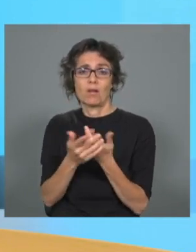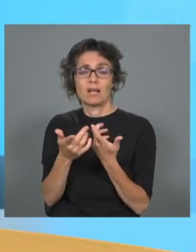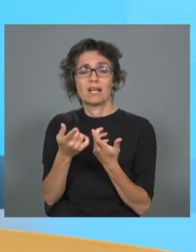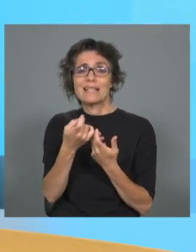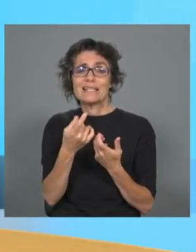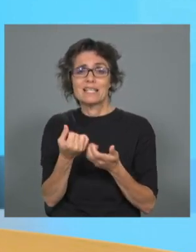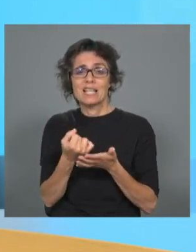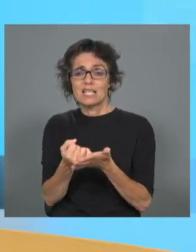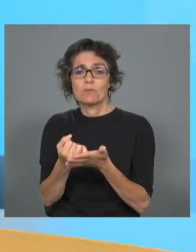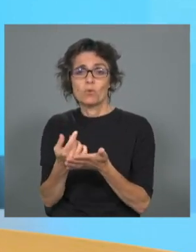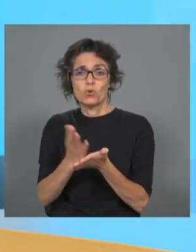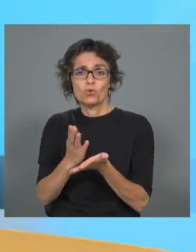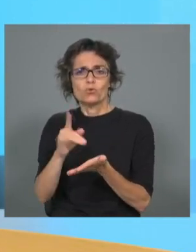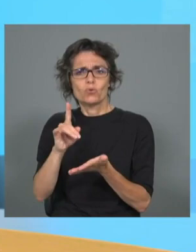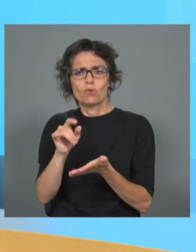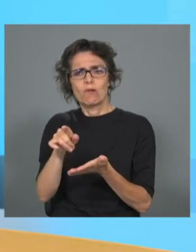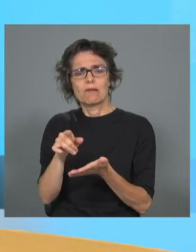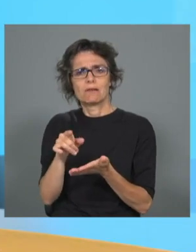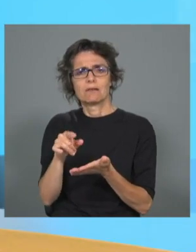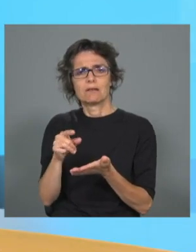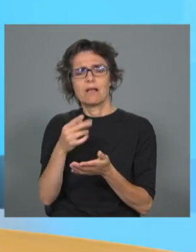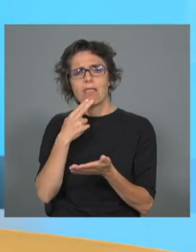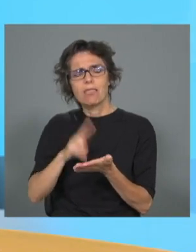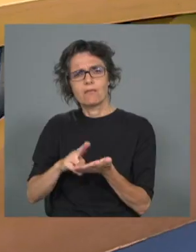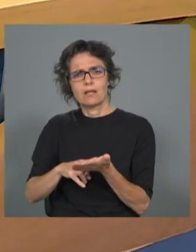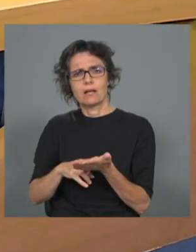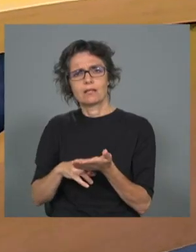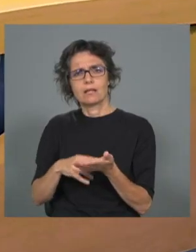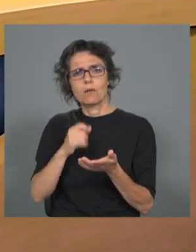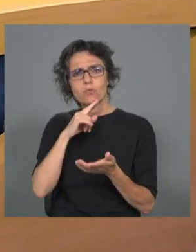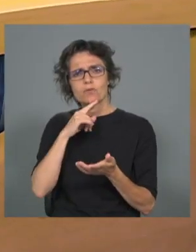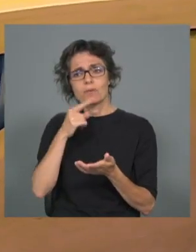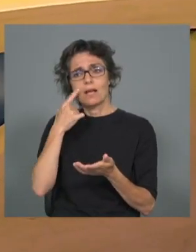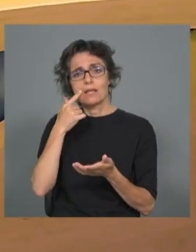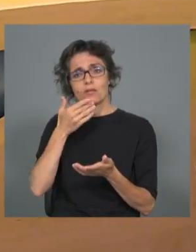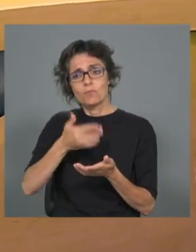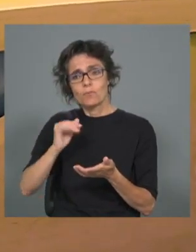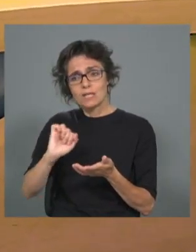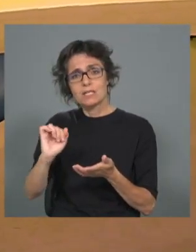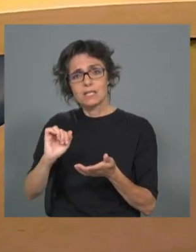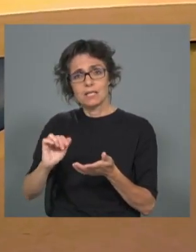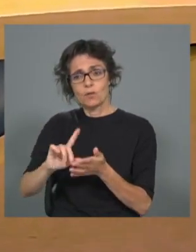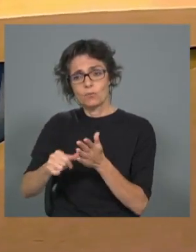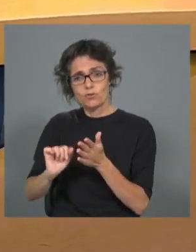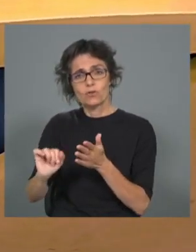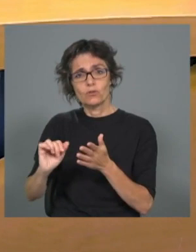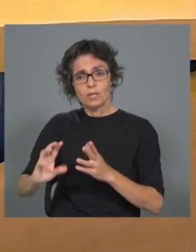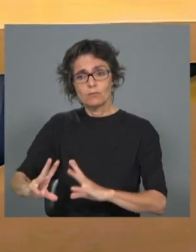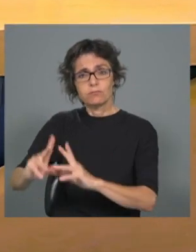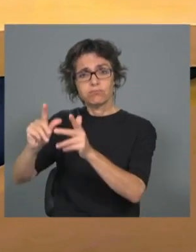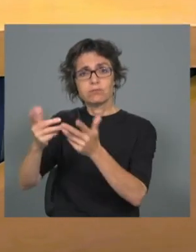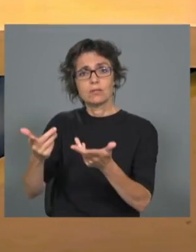se pode proporcionar uma área e um campo para que ele próprio possa desenvolver um projeto de vida novo